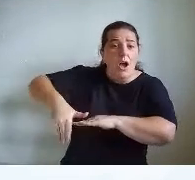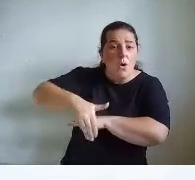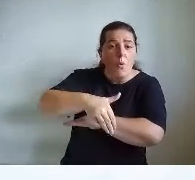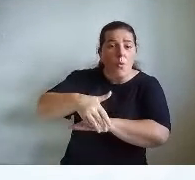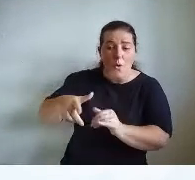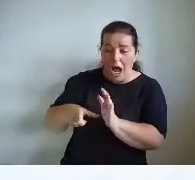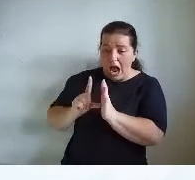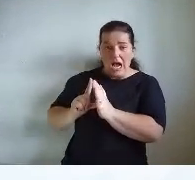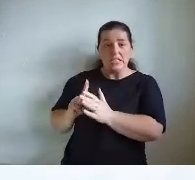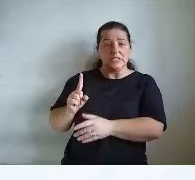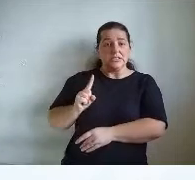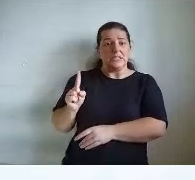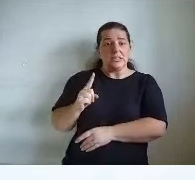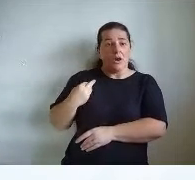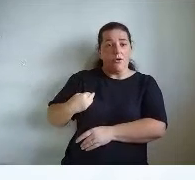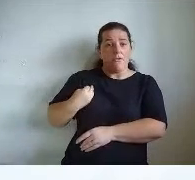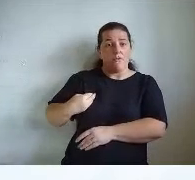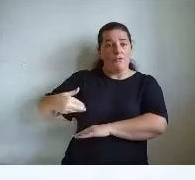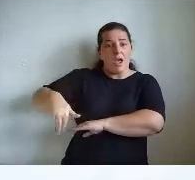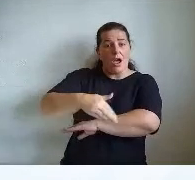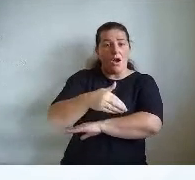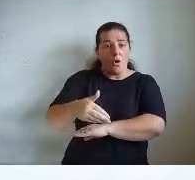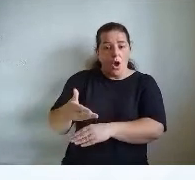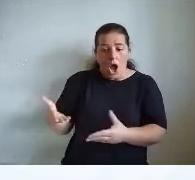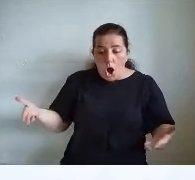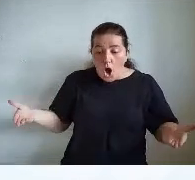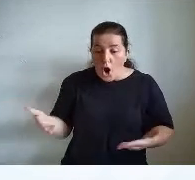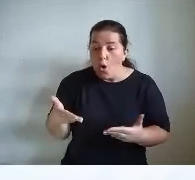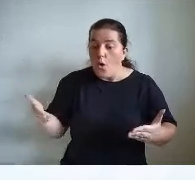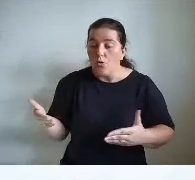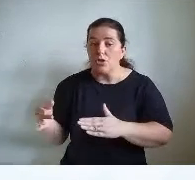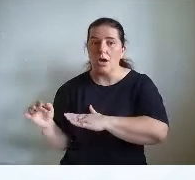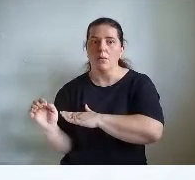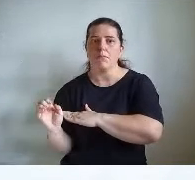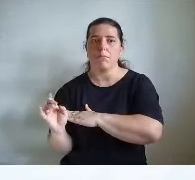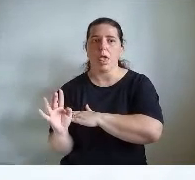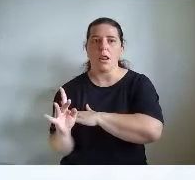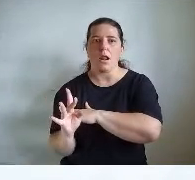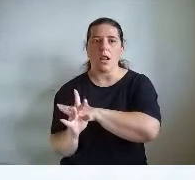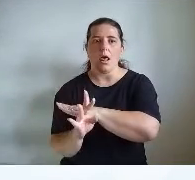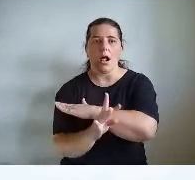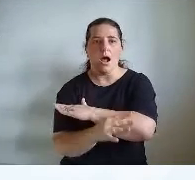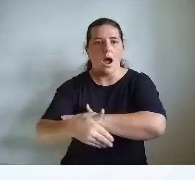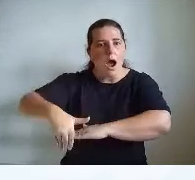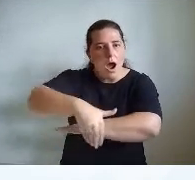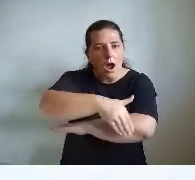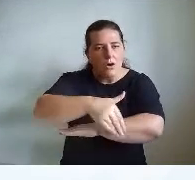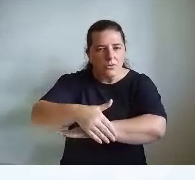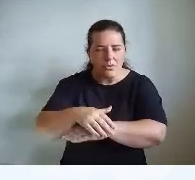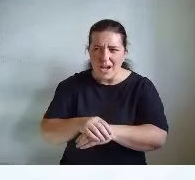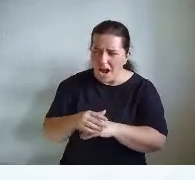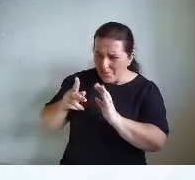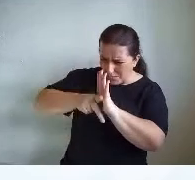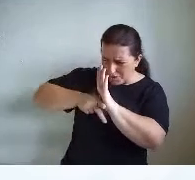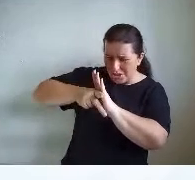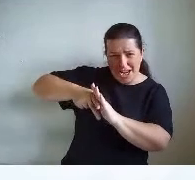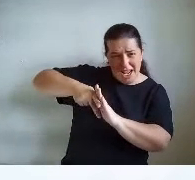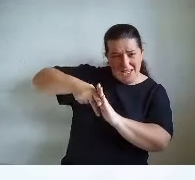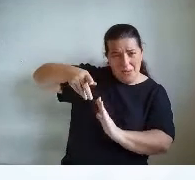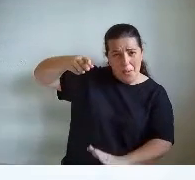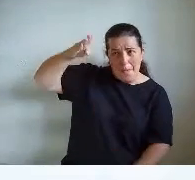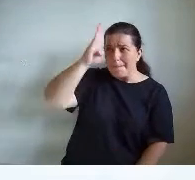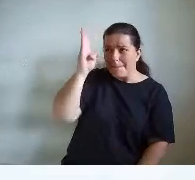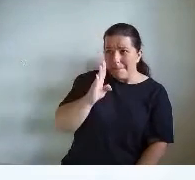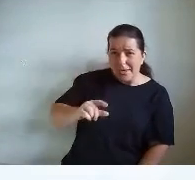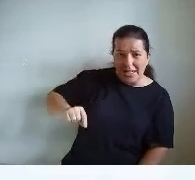ruas. Não é esse o projeto de país que eu espero, que eu quero, inclusive para os meus filhos, se a